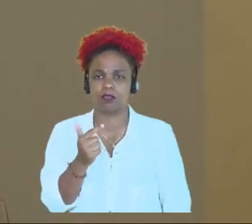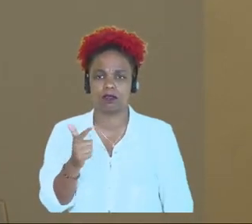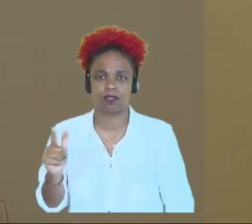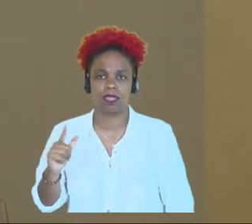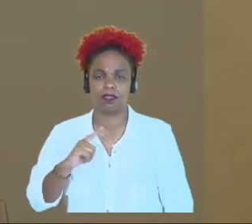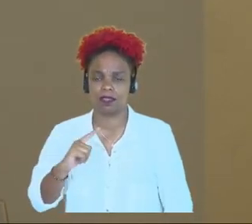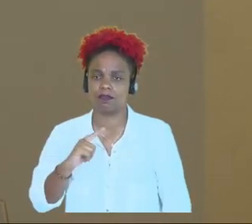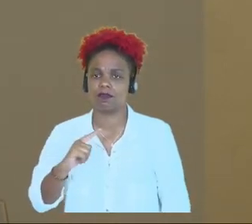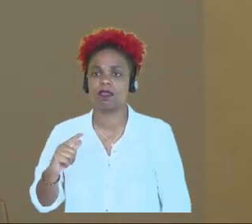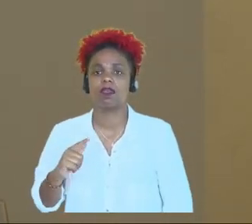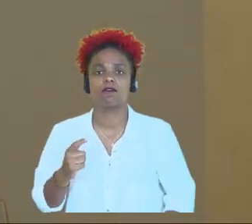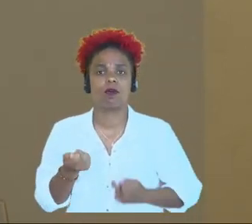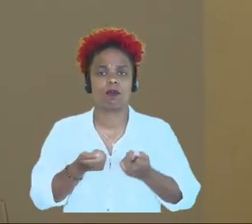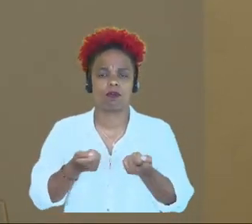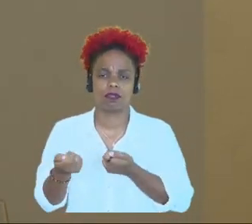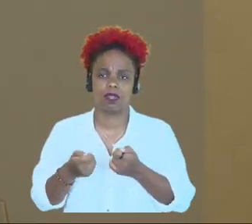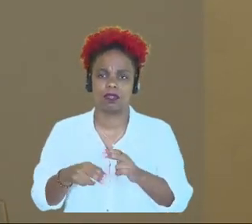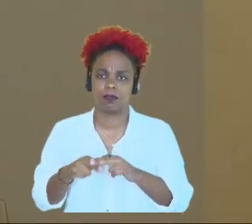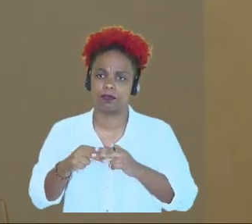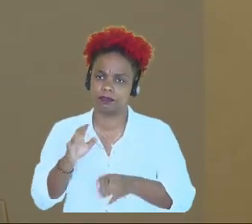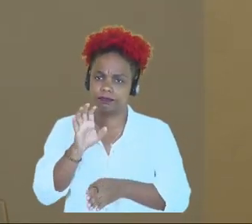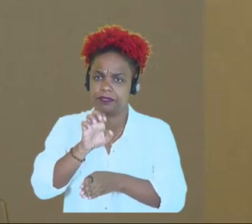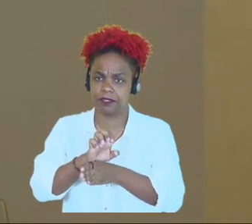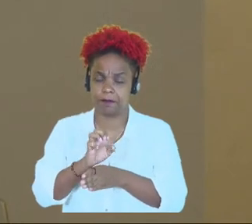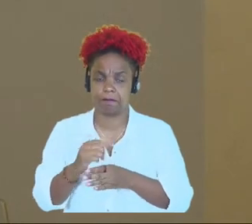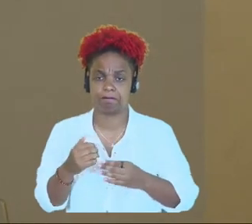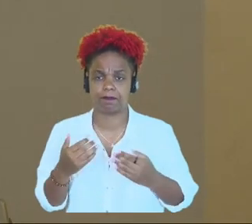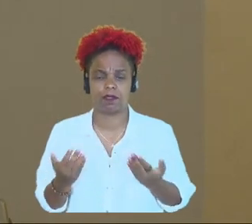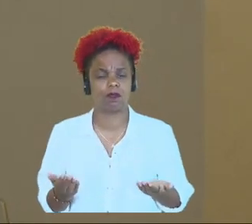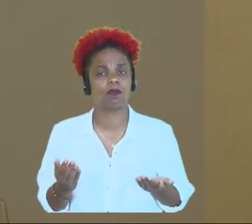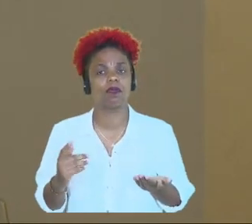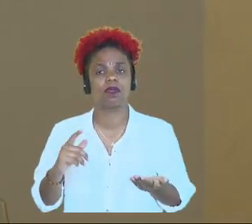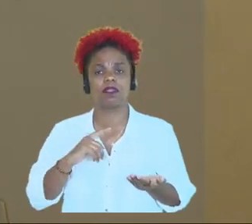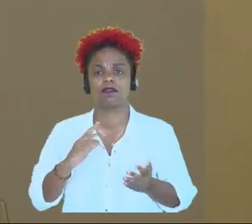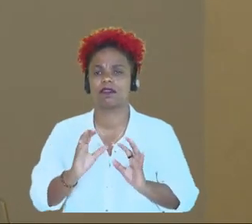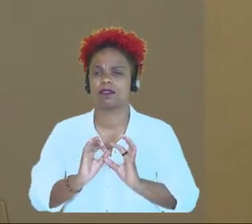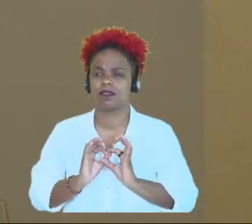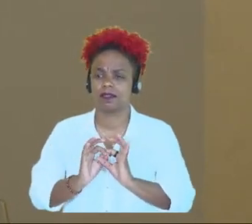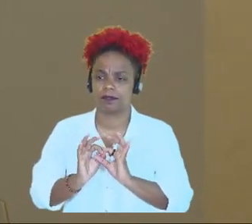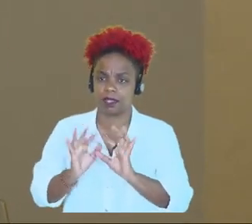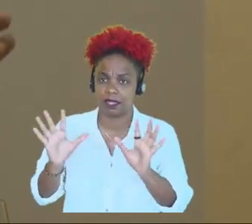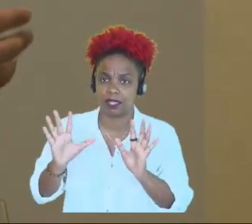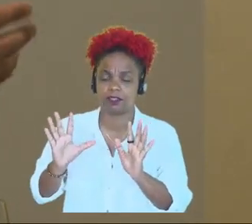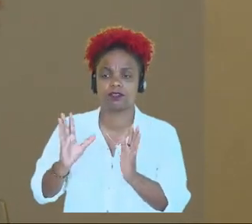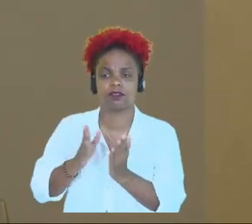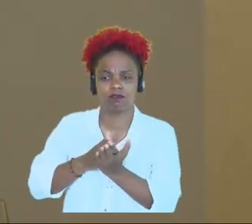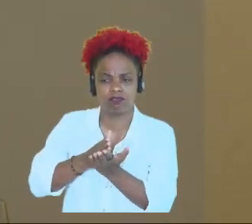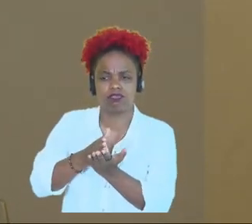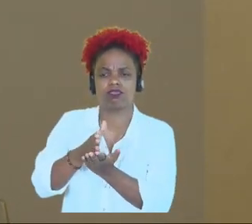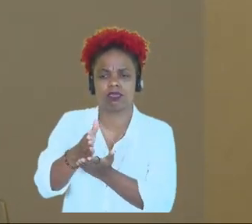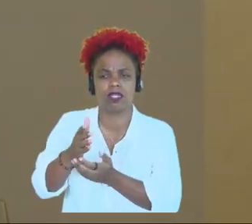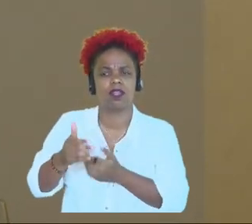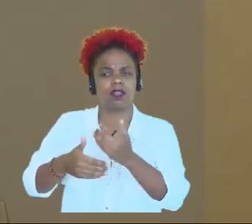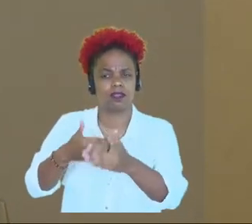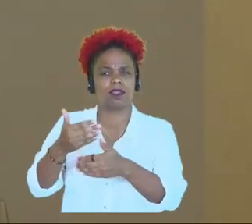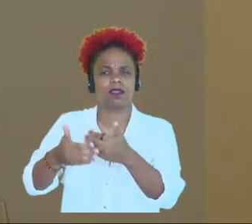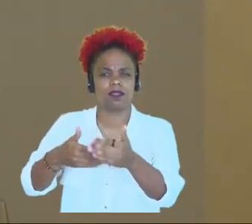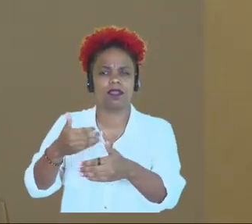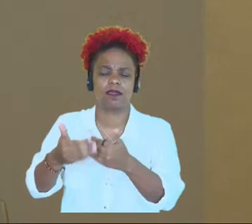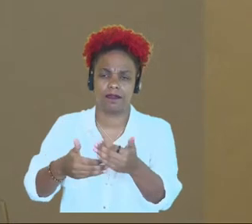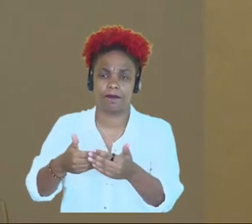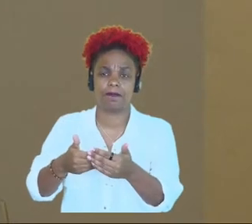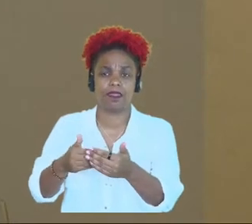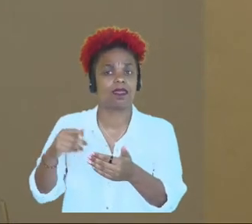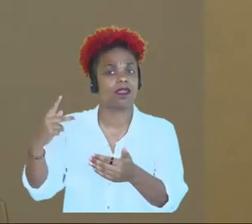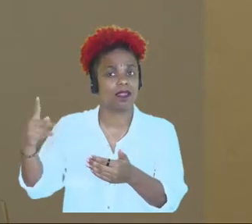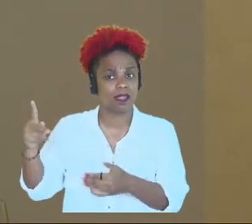público. E, ainda que o verniz democrático prevaleça e subsista na Hungria,